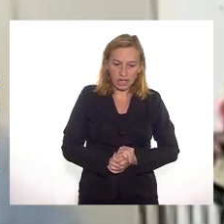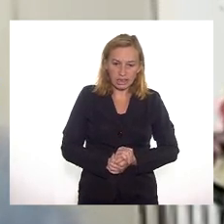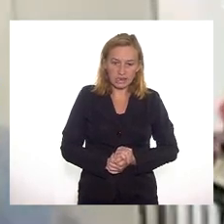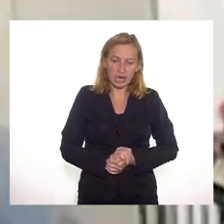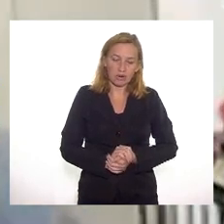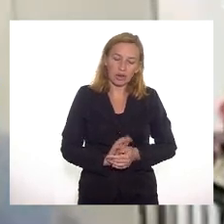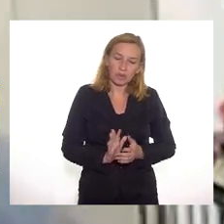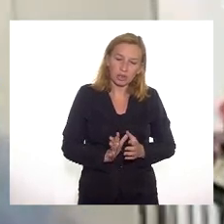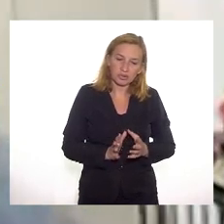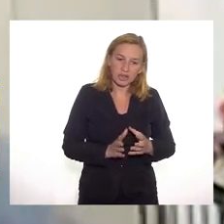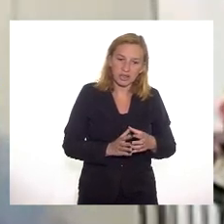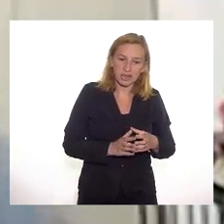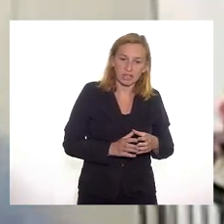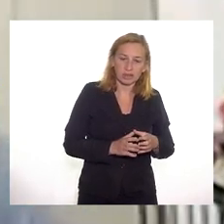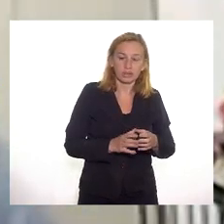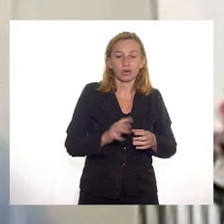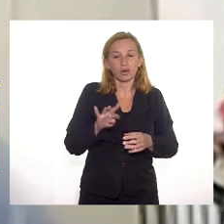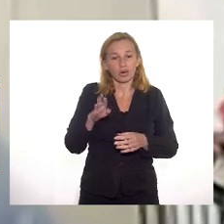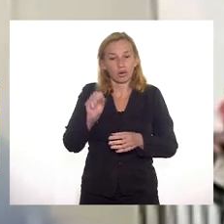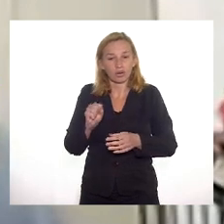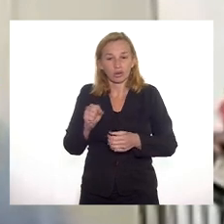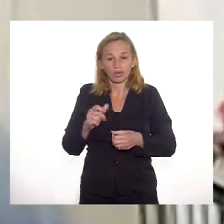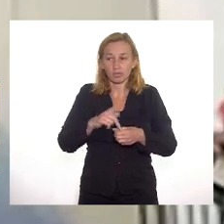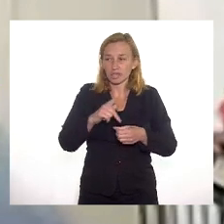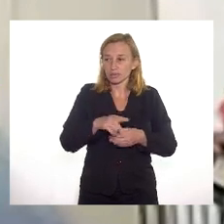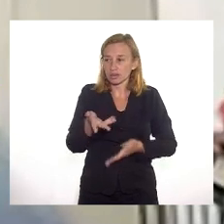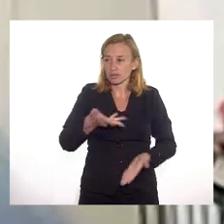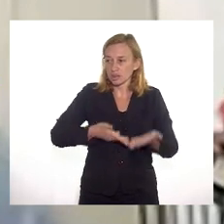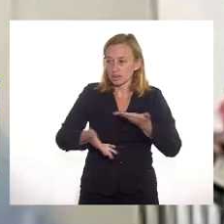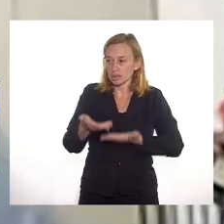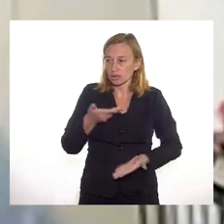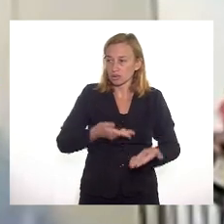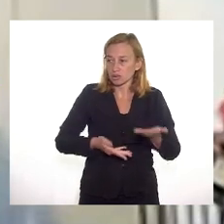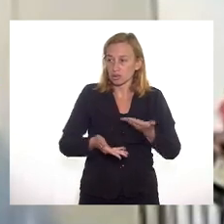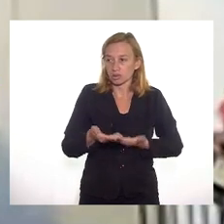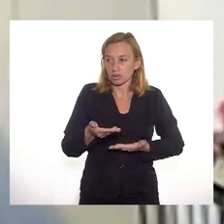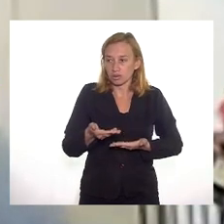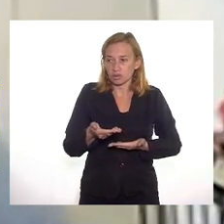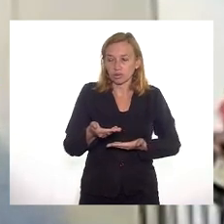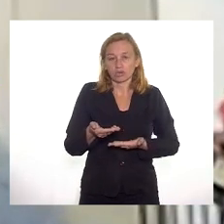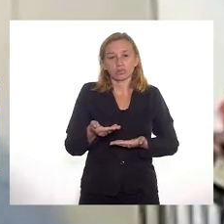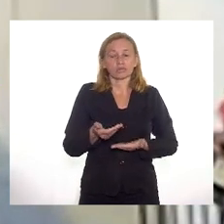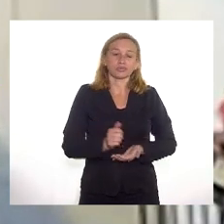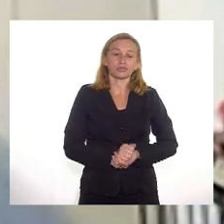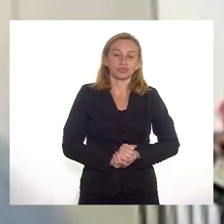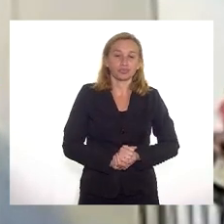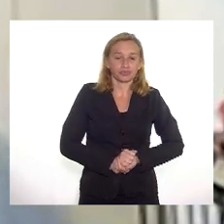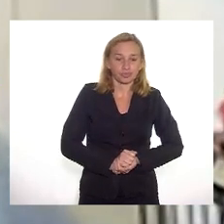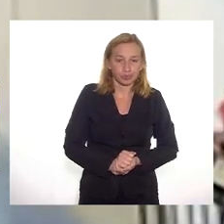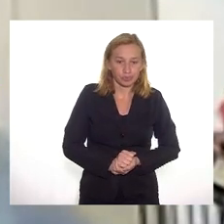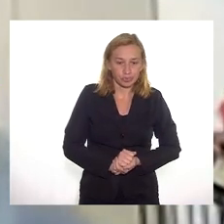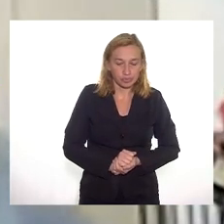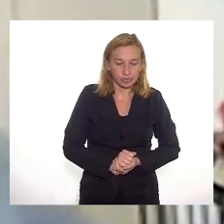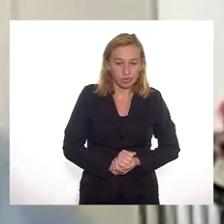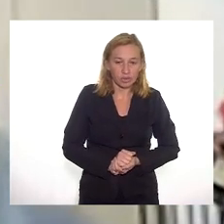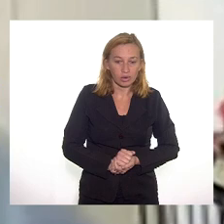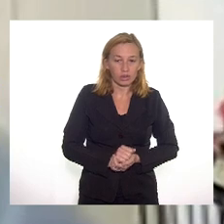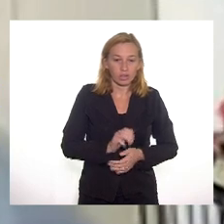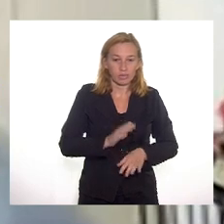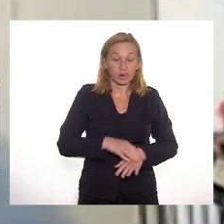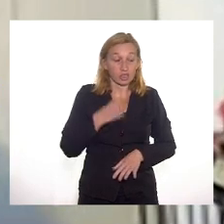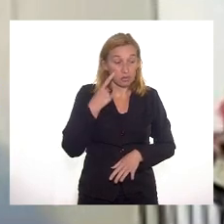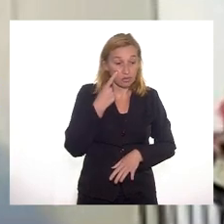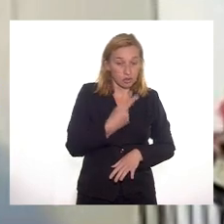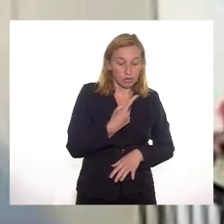com royalties, participações especiais de petróleo. Ou seja, aquilo que a gente arrecadar a mais do que está projetado e previsto pelo Estado,